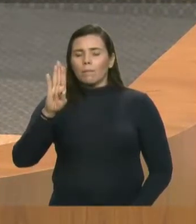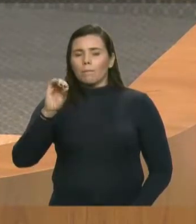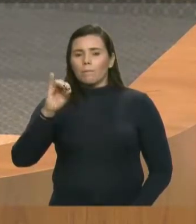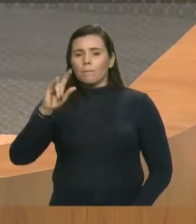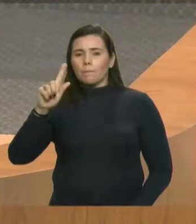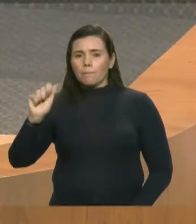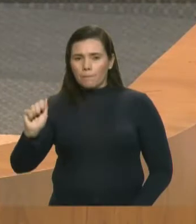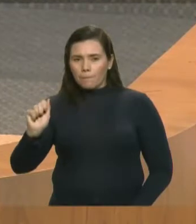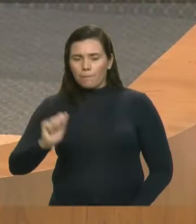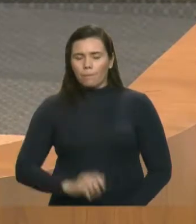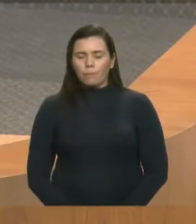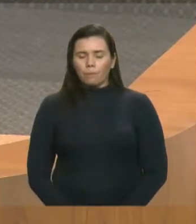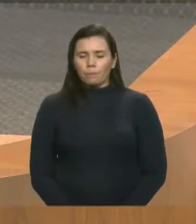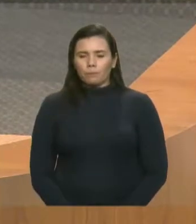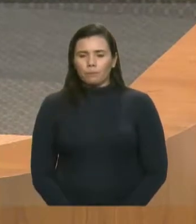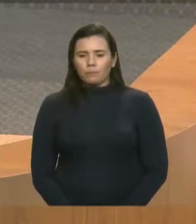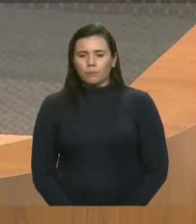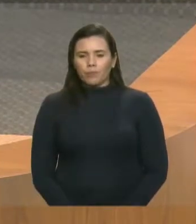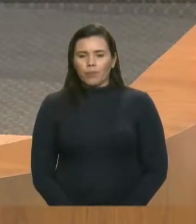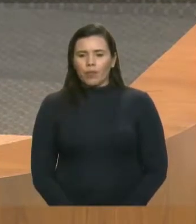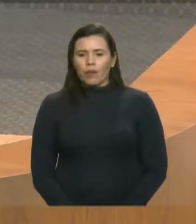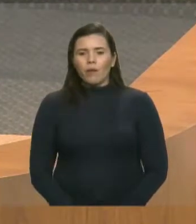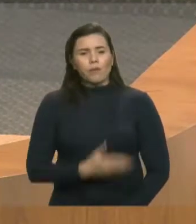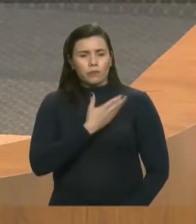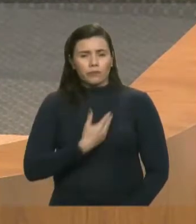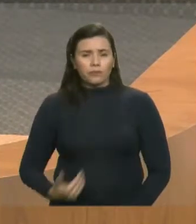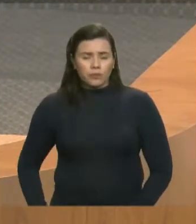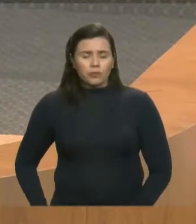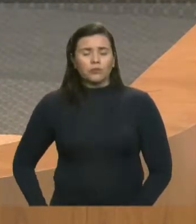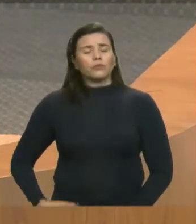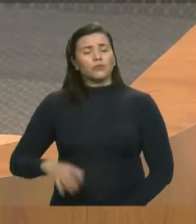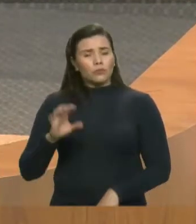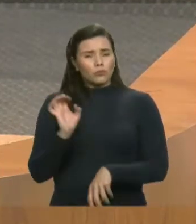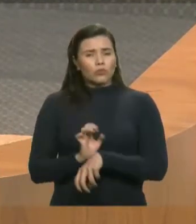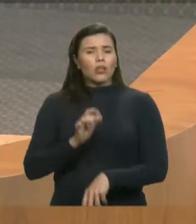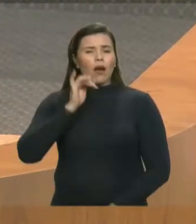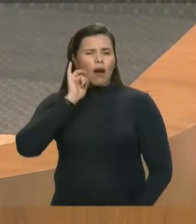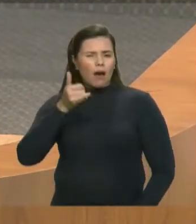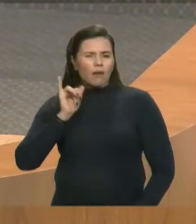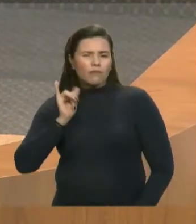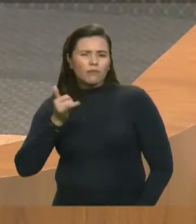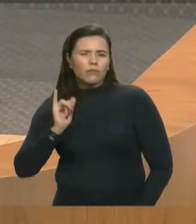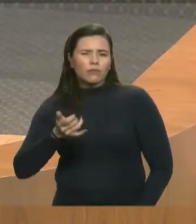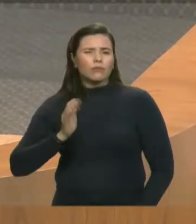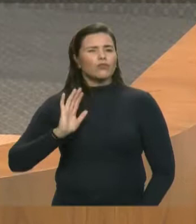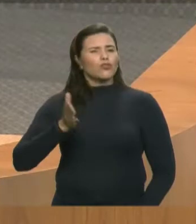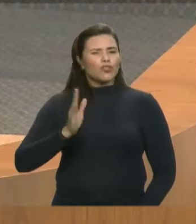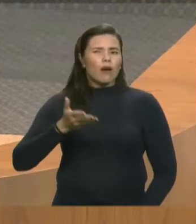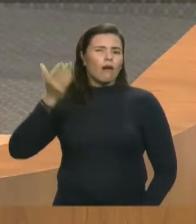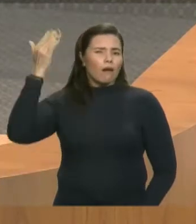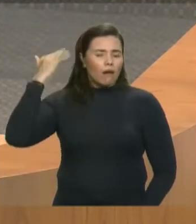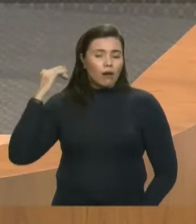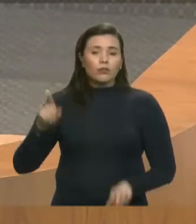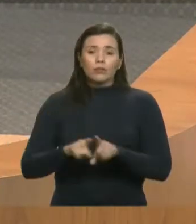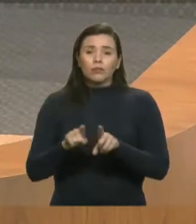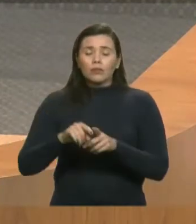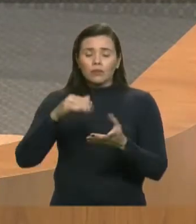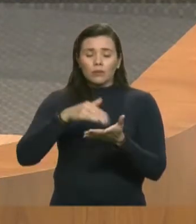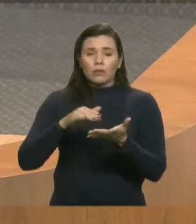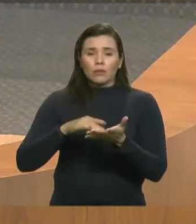por parte do governo do Estado, houve provocação via a Secretaria de Direitos